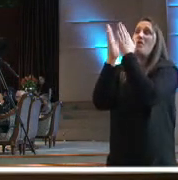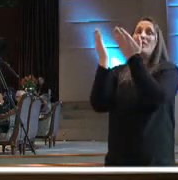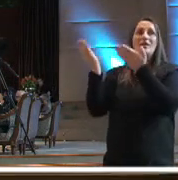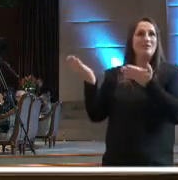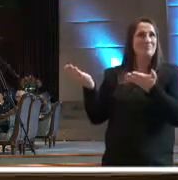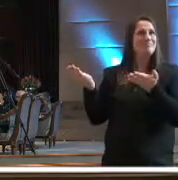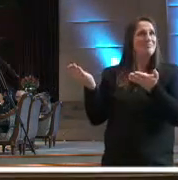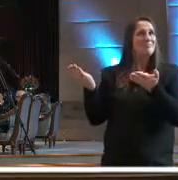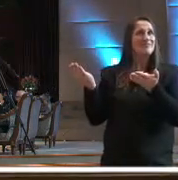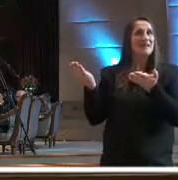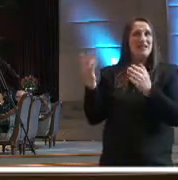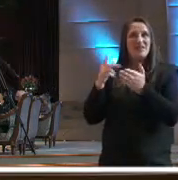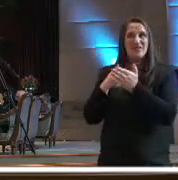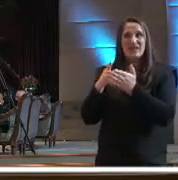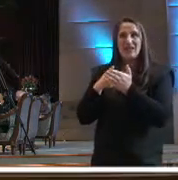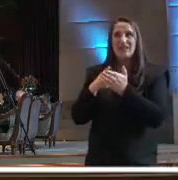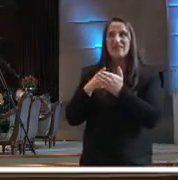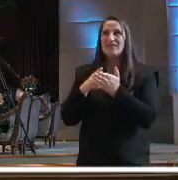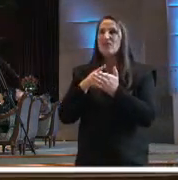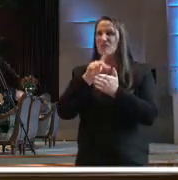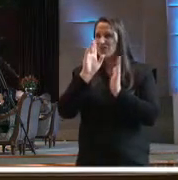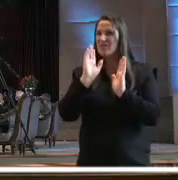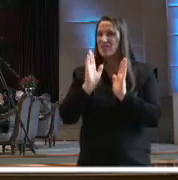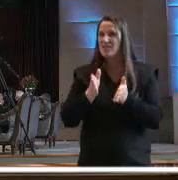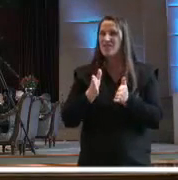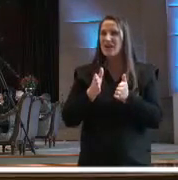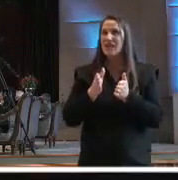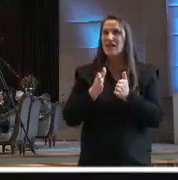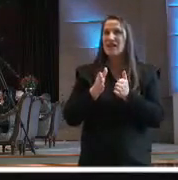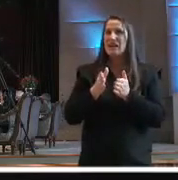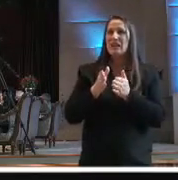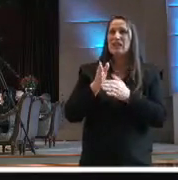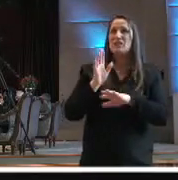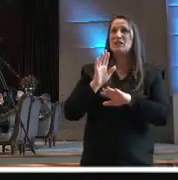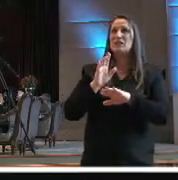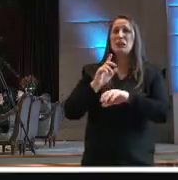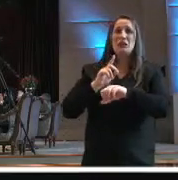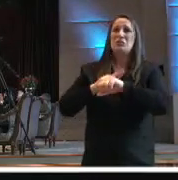Quantas vezes você já se deparou com situações que a gente não sabe nem como orar?